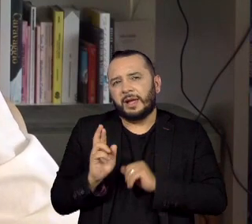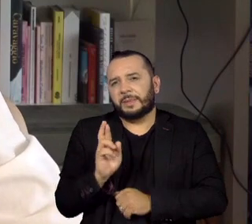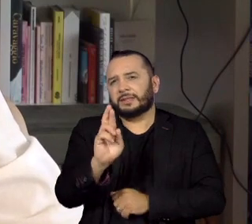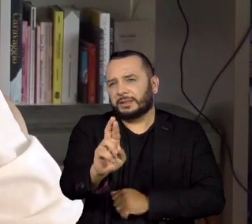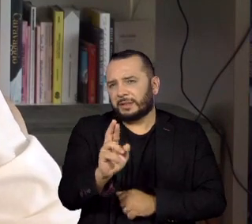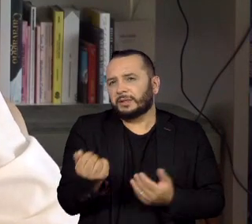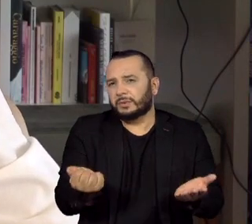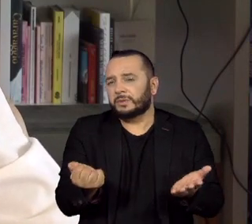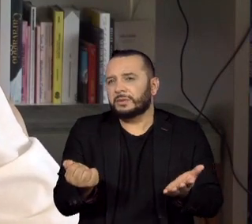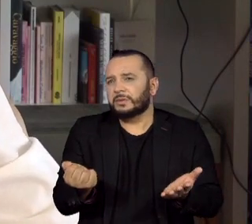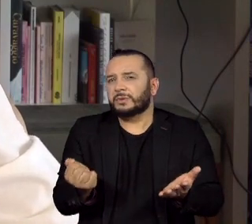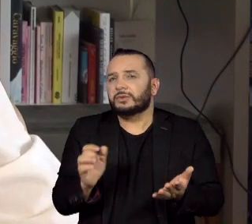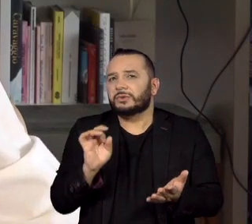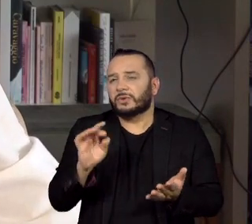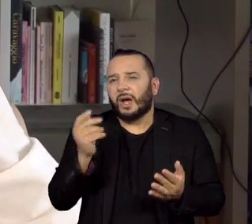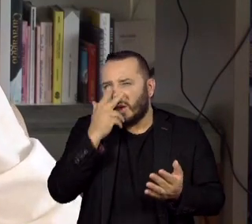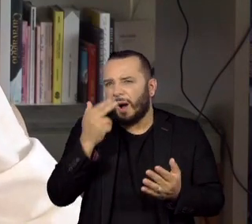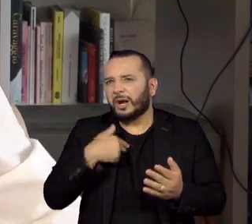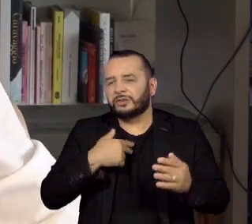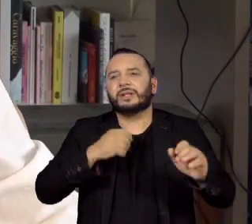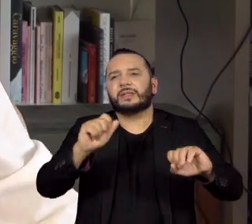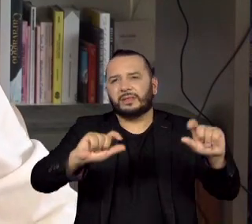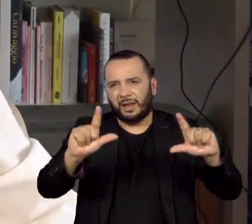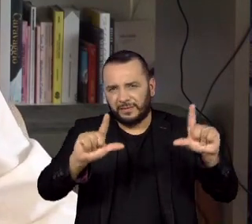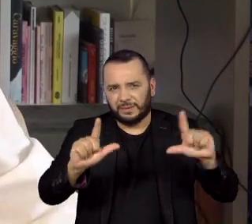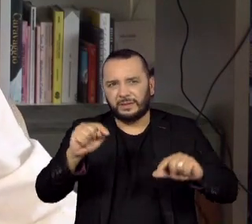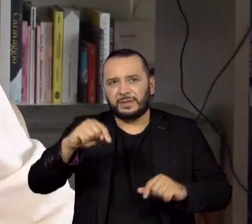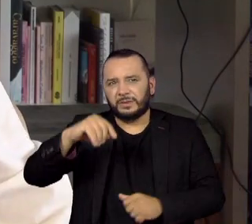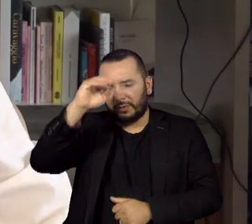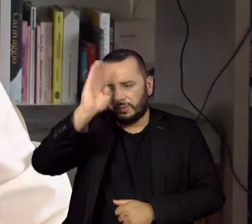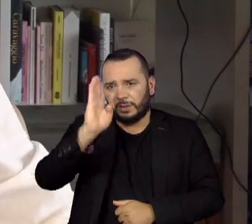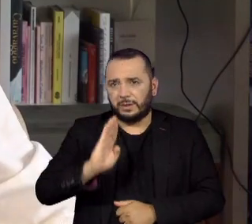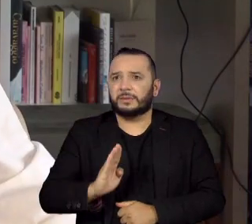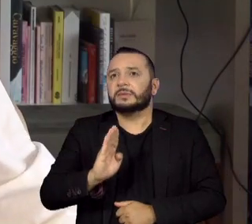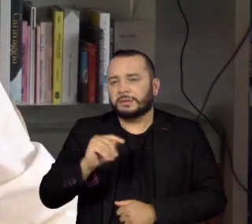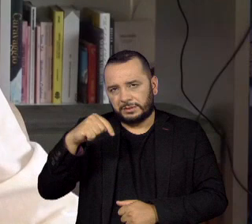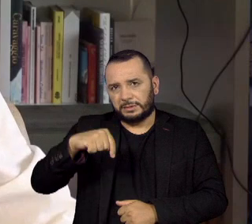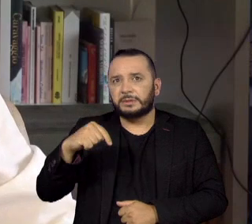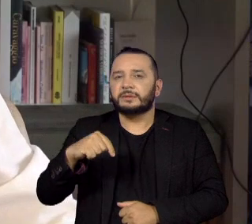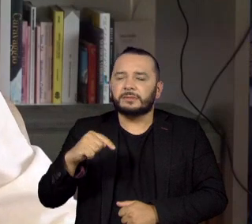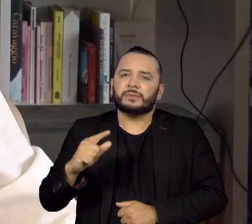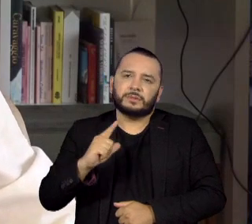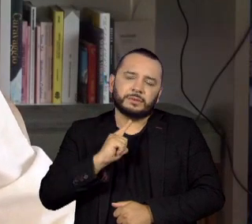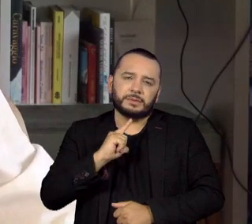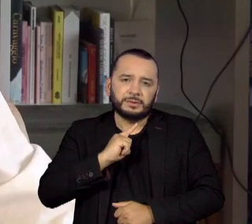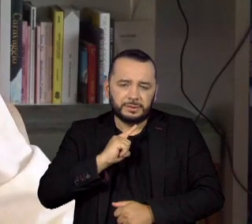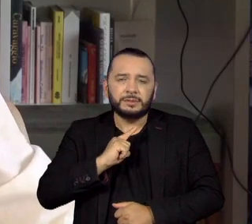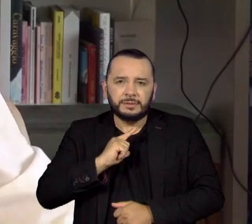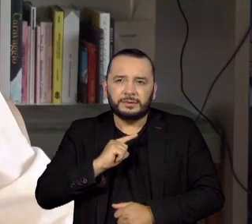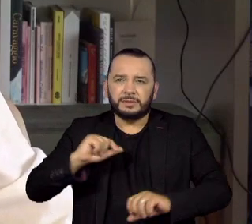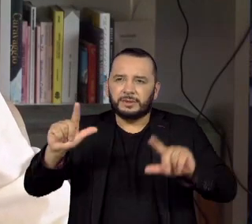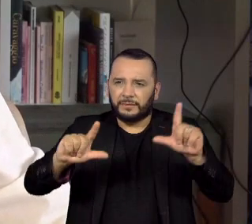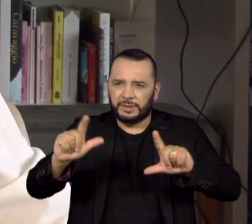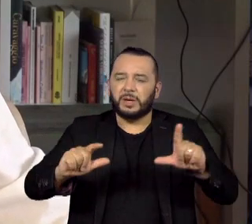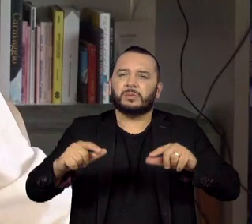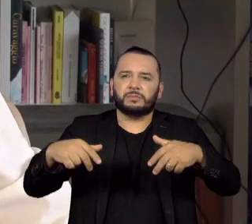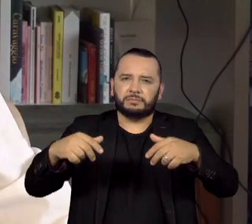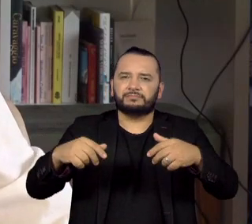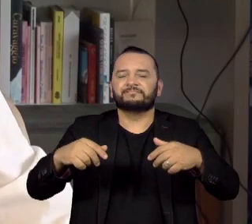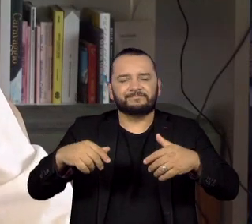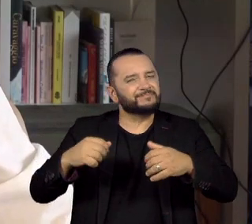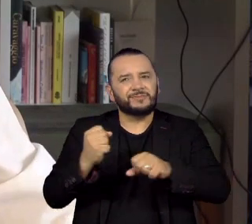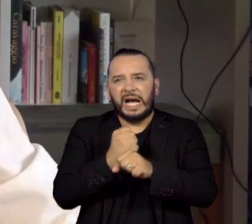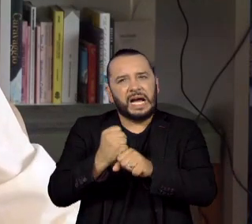televisão aberta ainda vai ter no Brasil, ela vai ter uma função em muito tempo, vai pautar ainda bastante